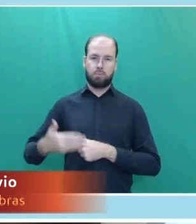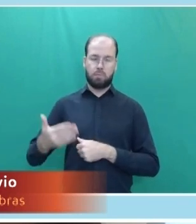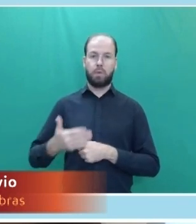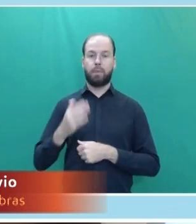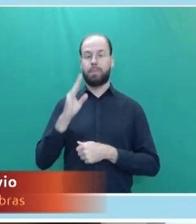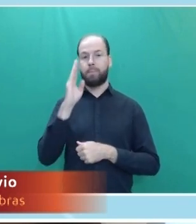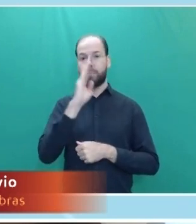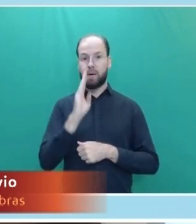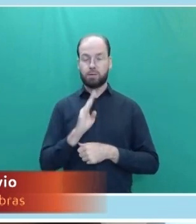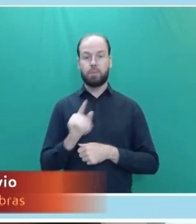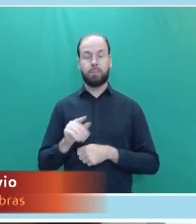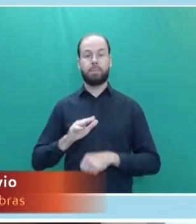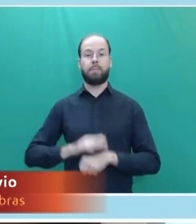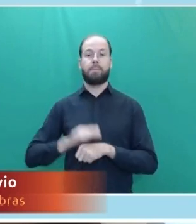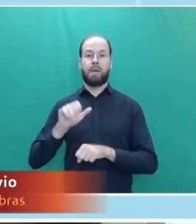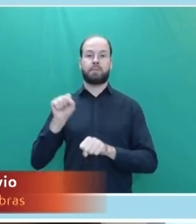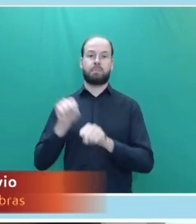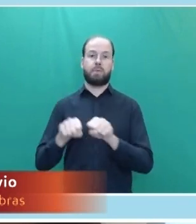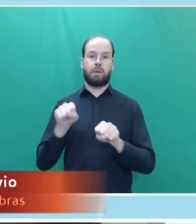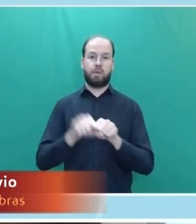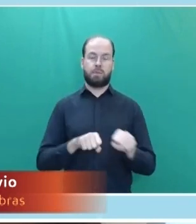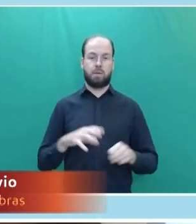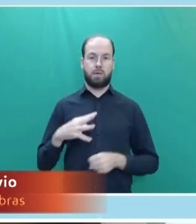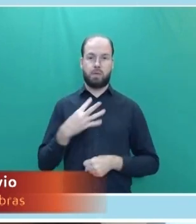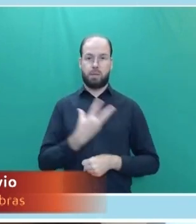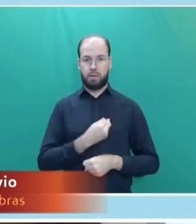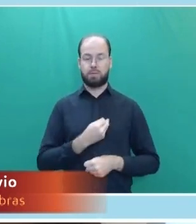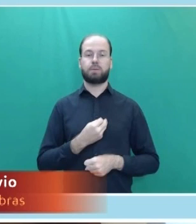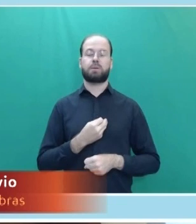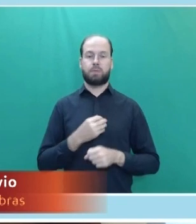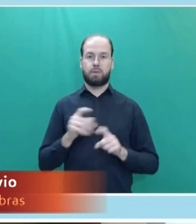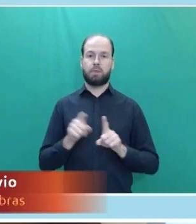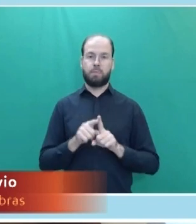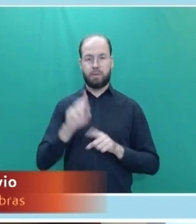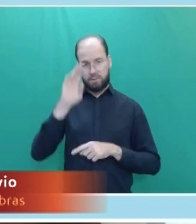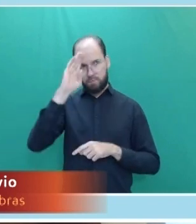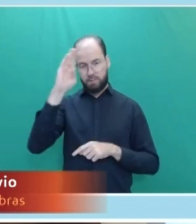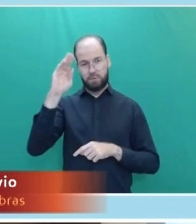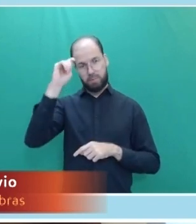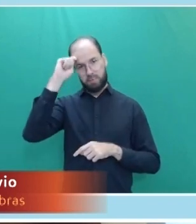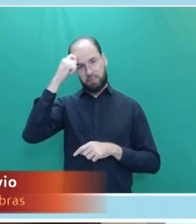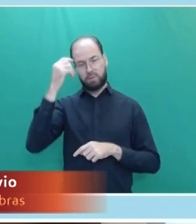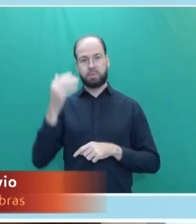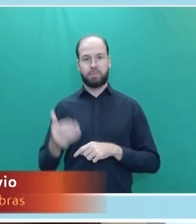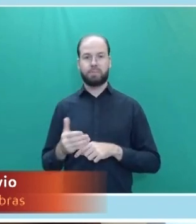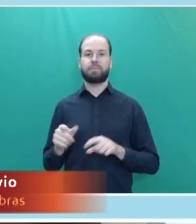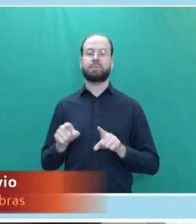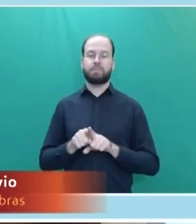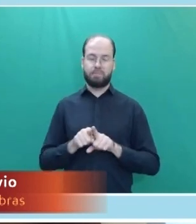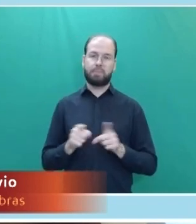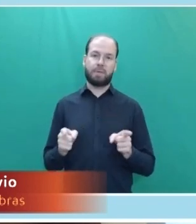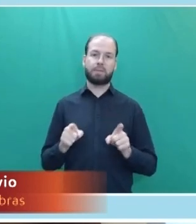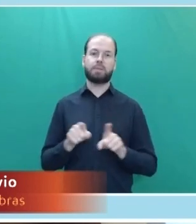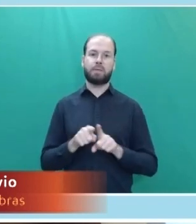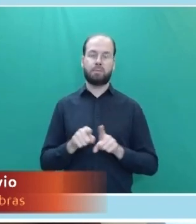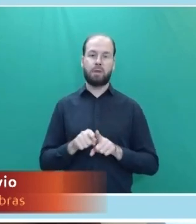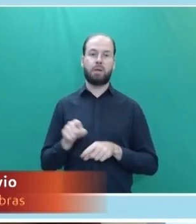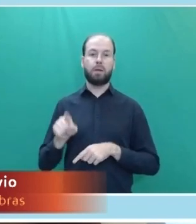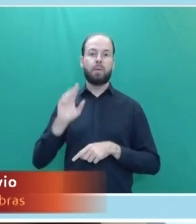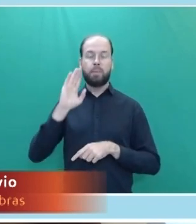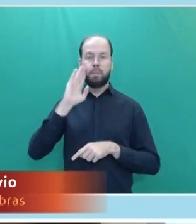mais matam mulheres trans e travestis, principalmente as negras. Mas também é o país que está no topo